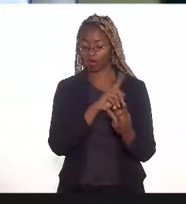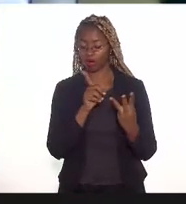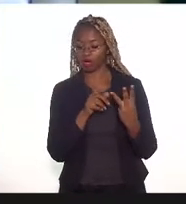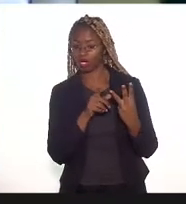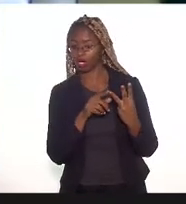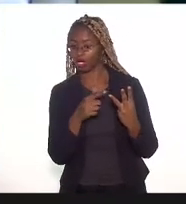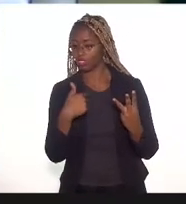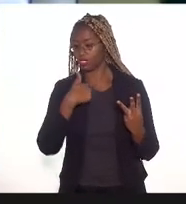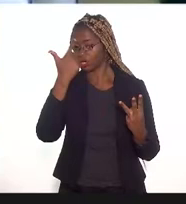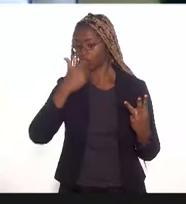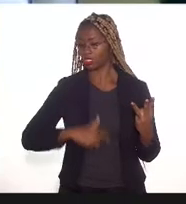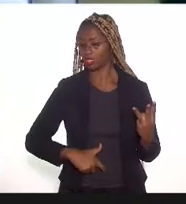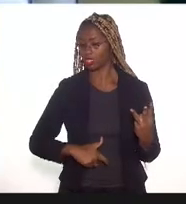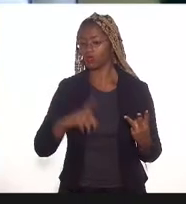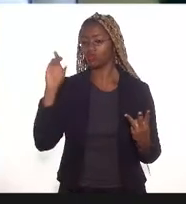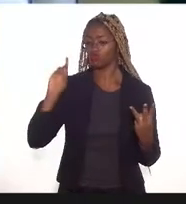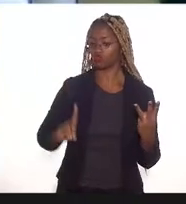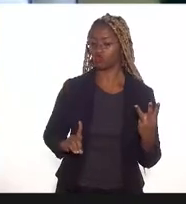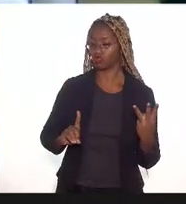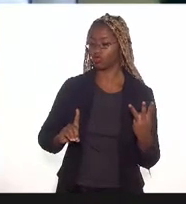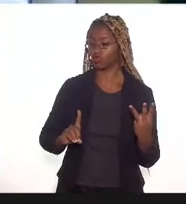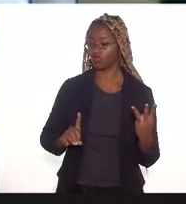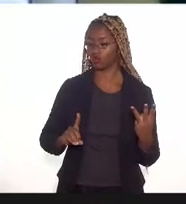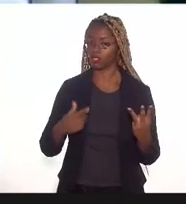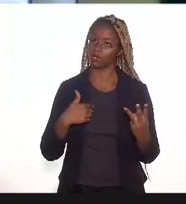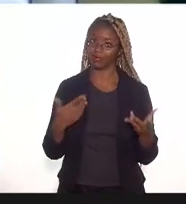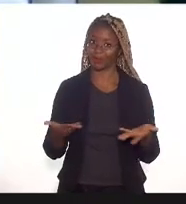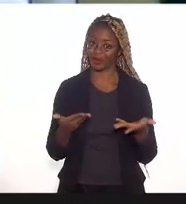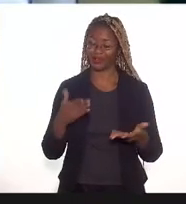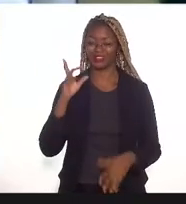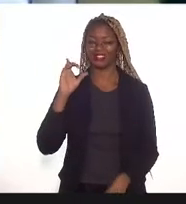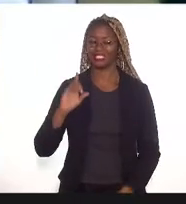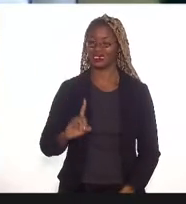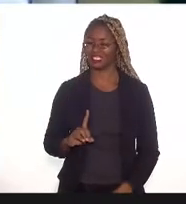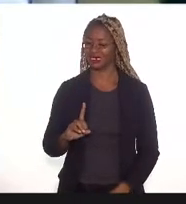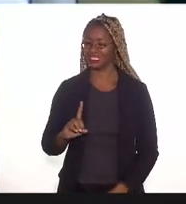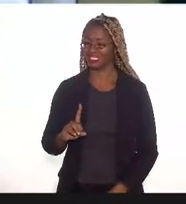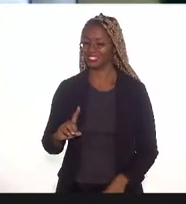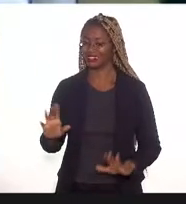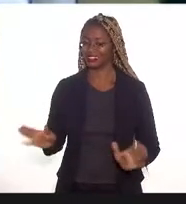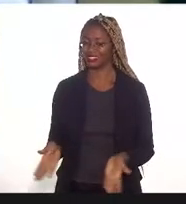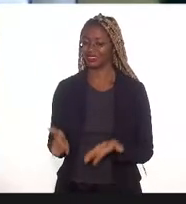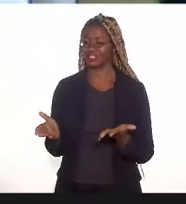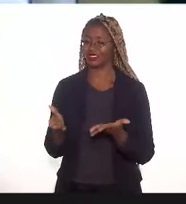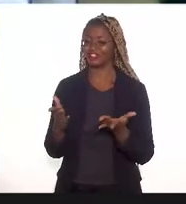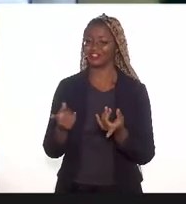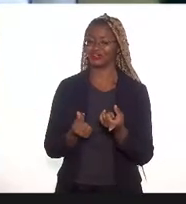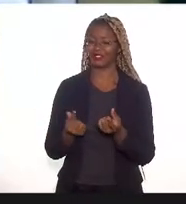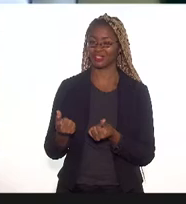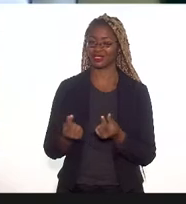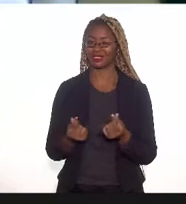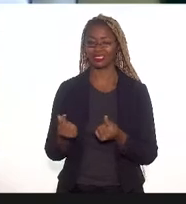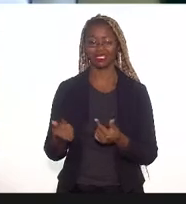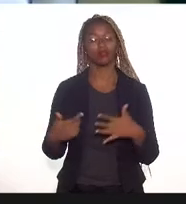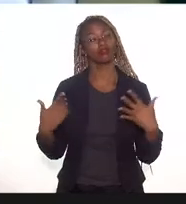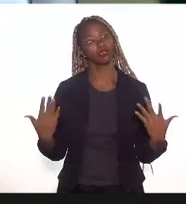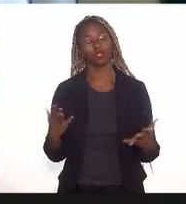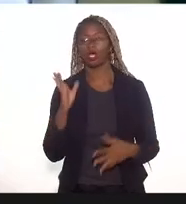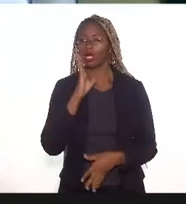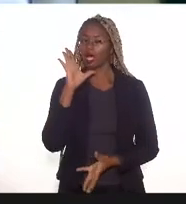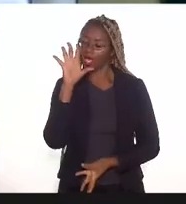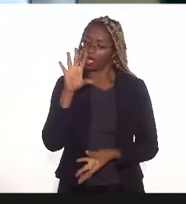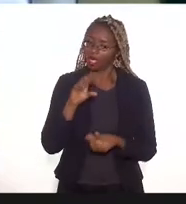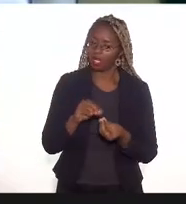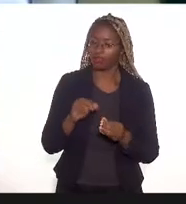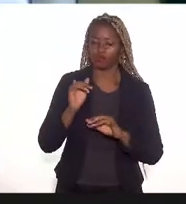eu, Rafael Lírio, estou como diretor, né, da Diretoria de Incentivos Fiscais. Falando brevemente, a